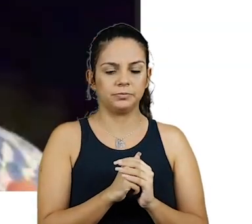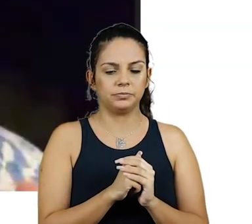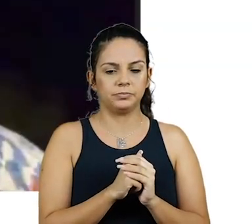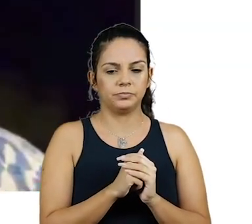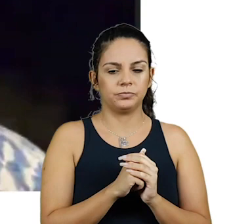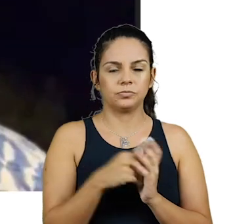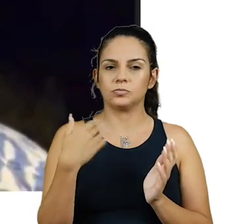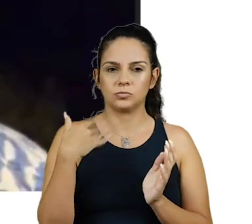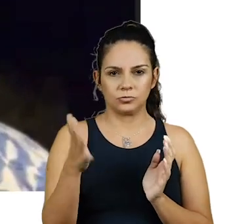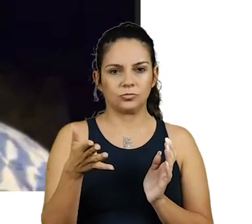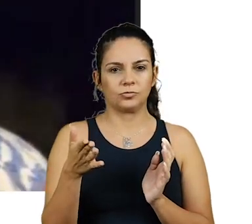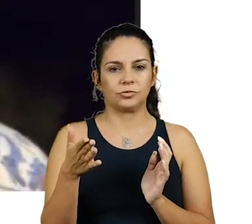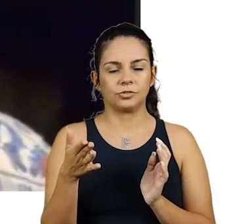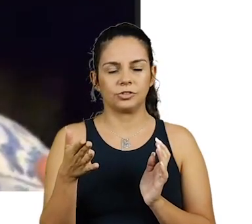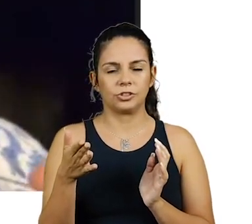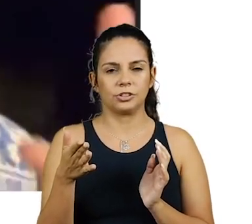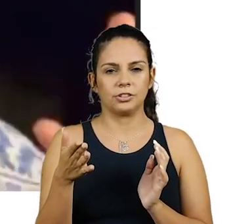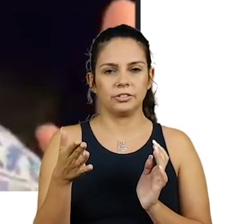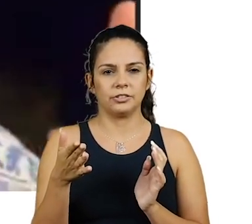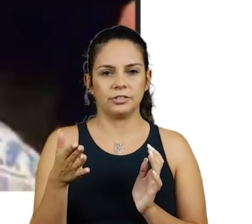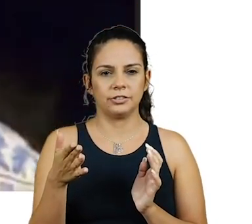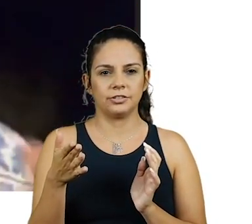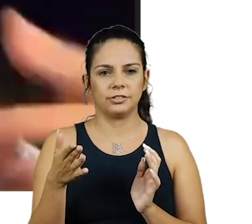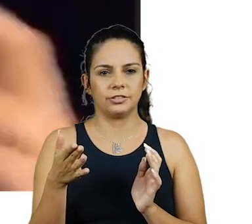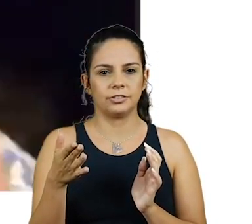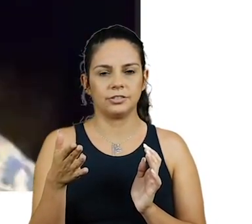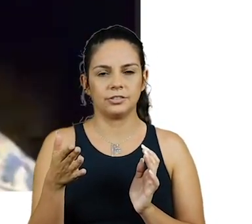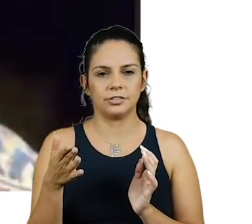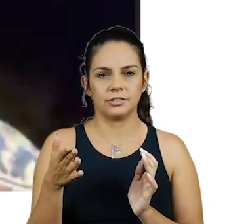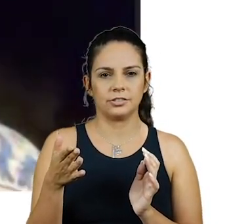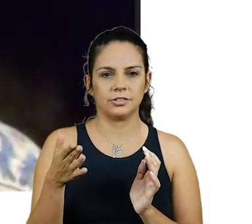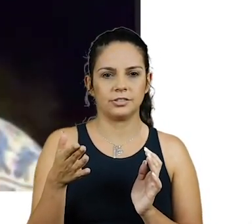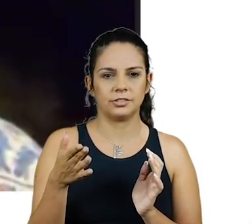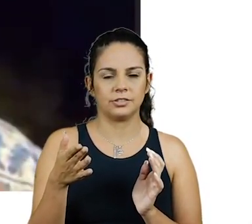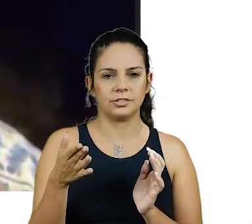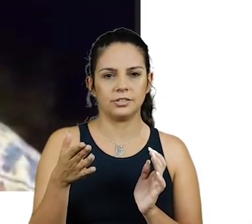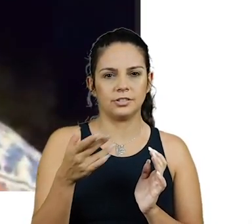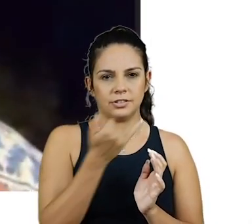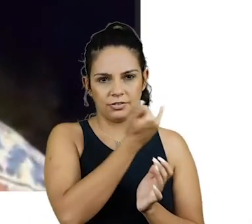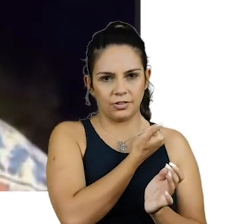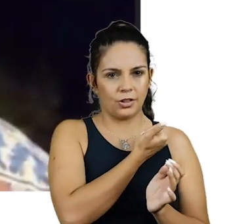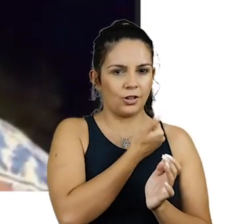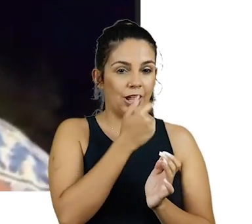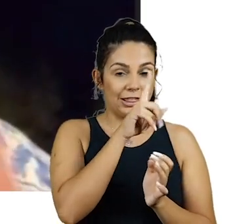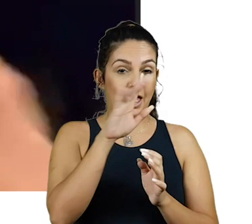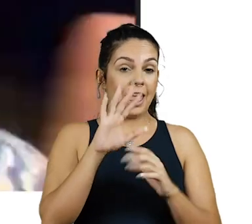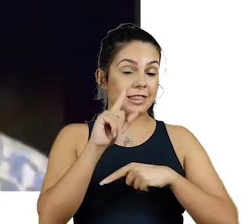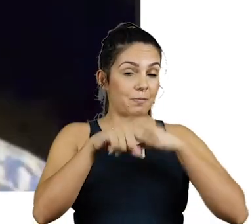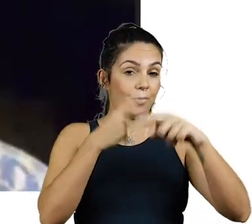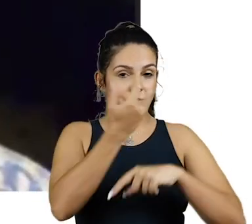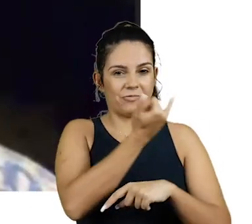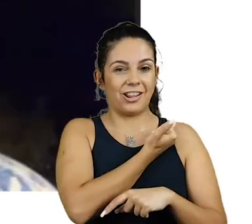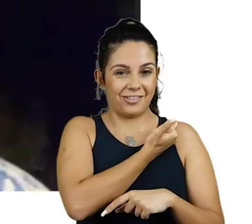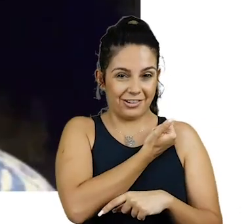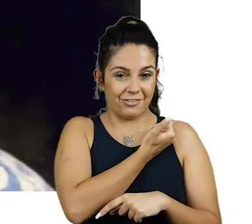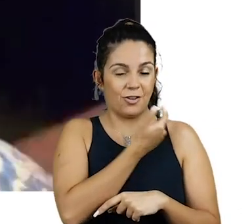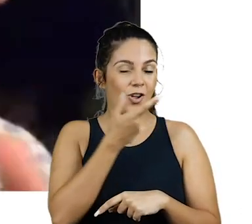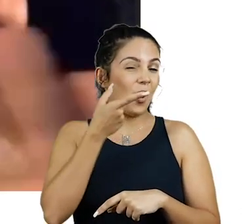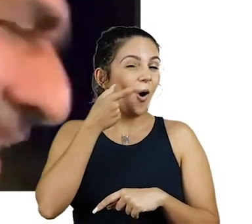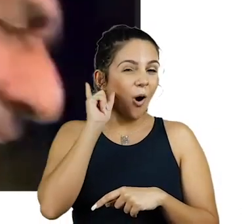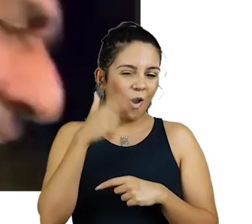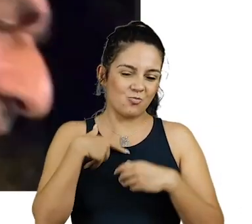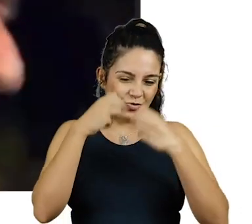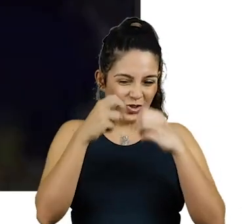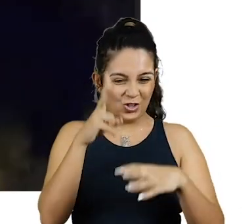ligava, eu já era craque nisso. Ela falou, Zeca, é o seguinte, aquela história de ontem, eu quero que saia do livro.